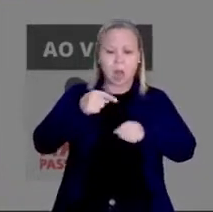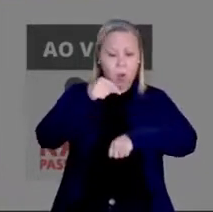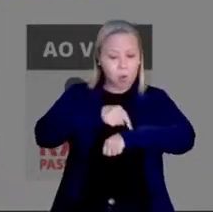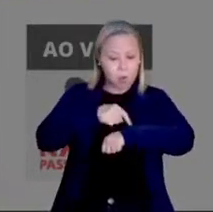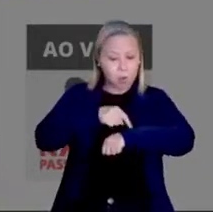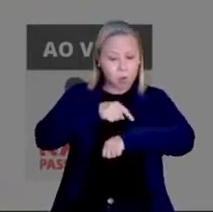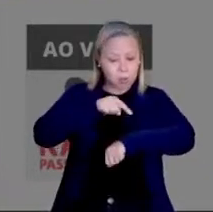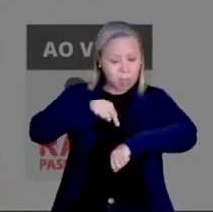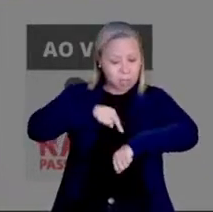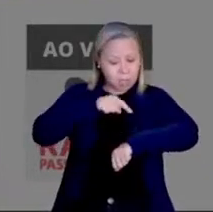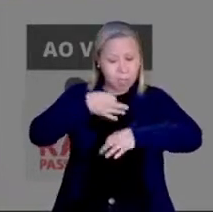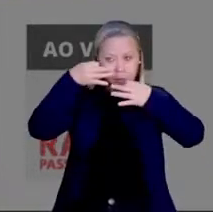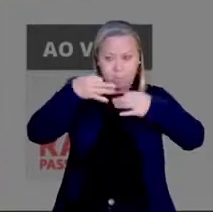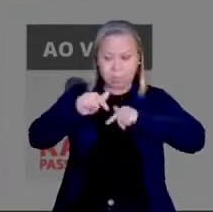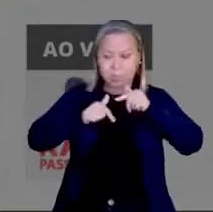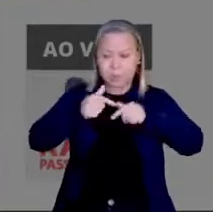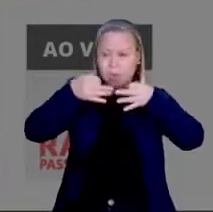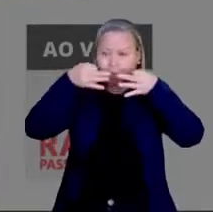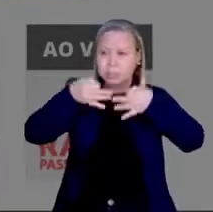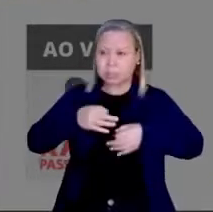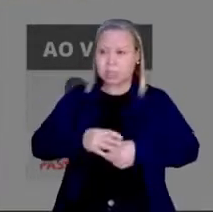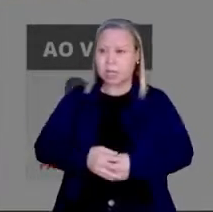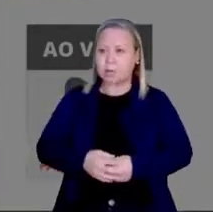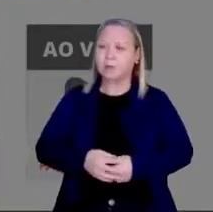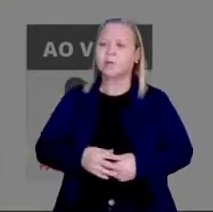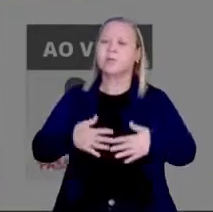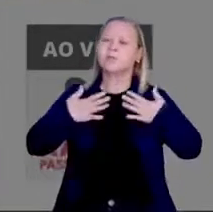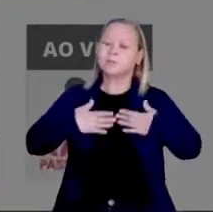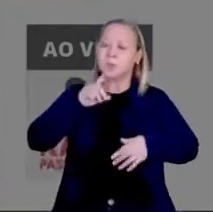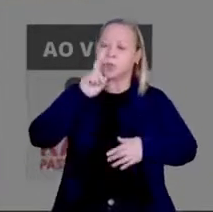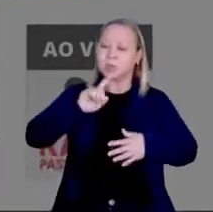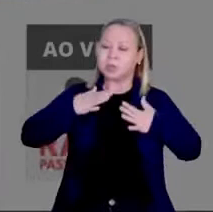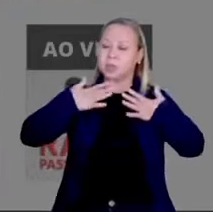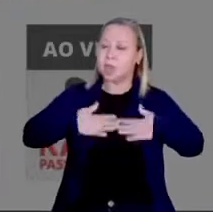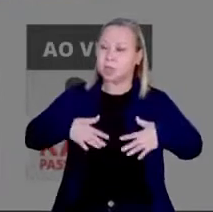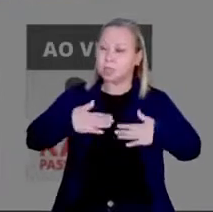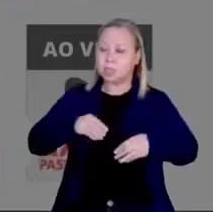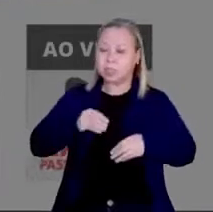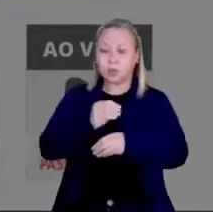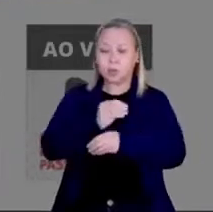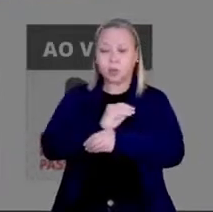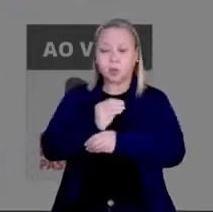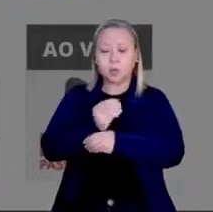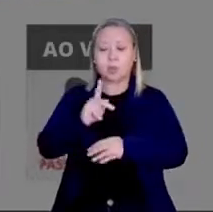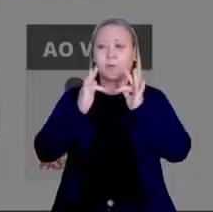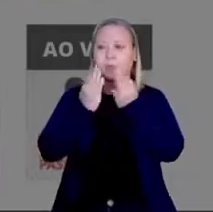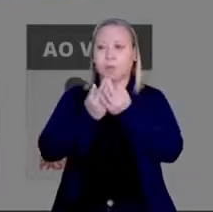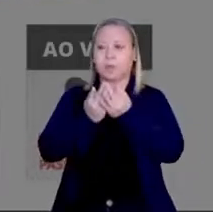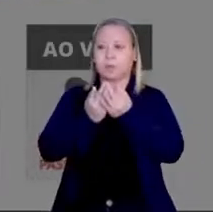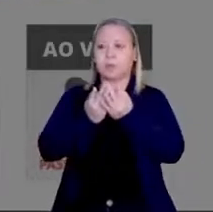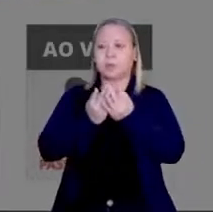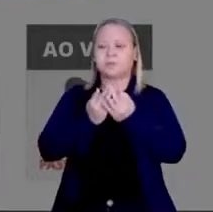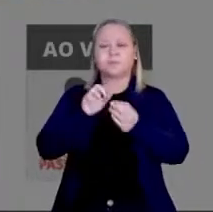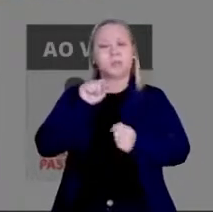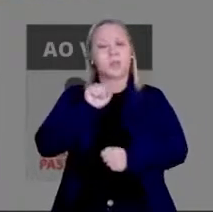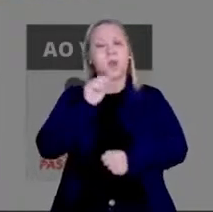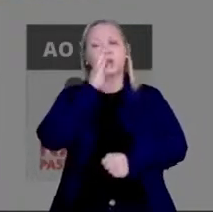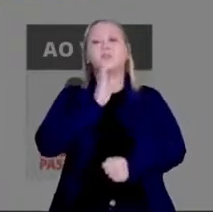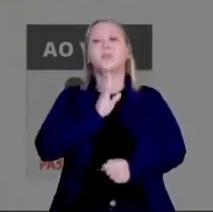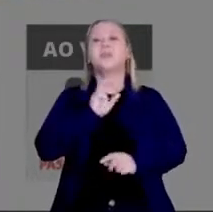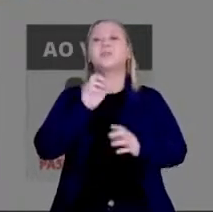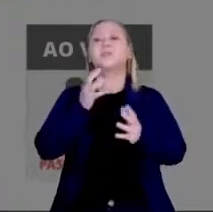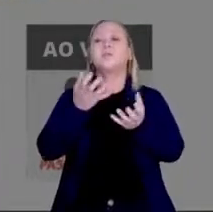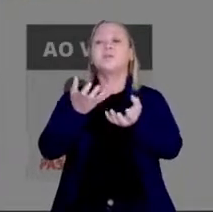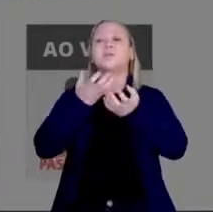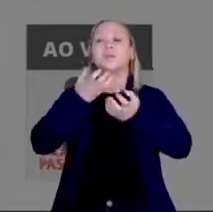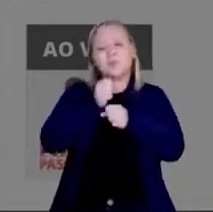um parâmetro nas suas palavras. Como que seria essa regulamentação da mídia e por que, na sua visão, isso se